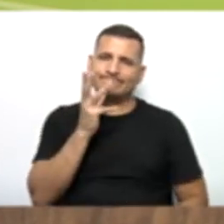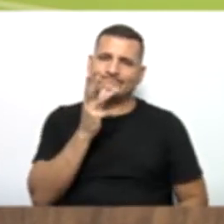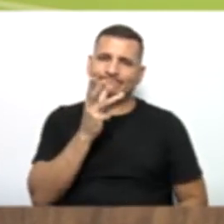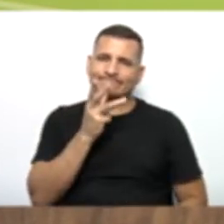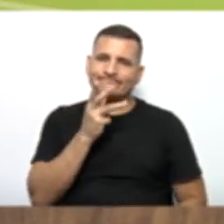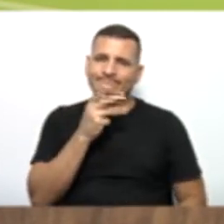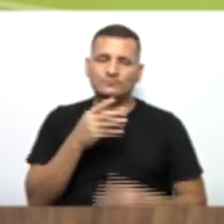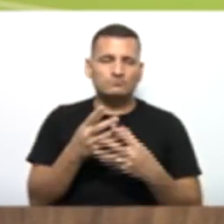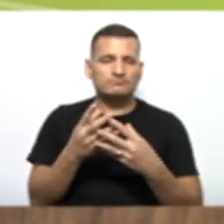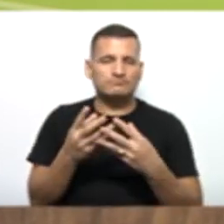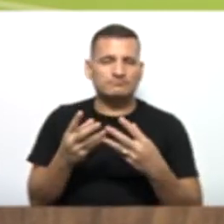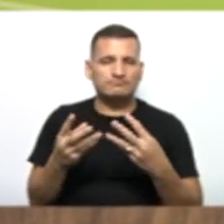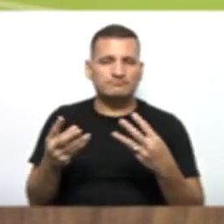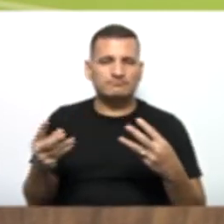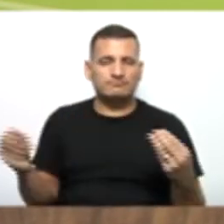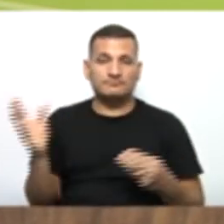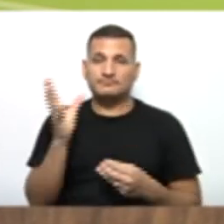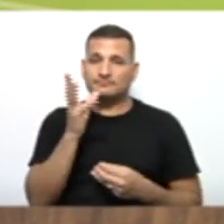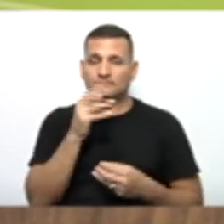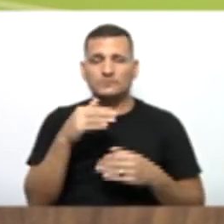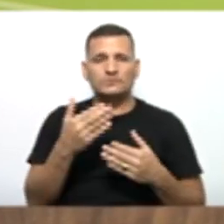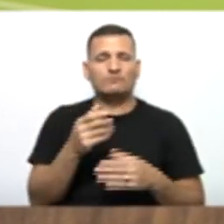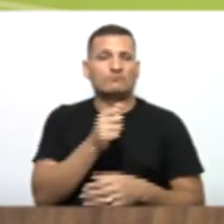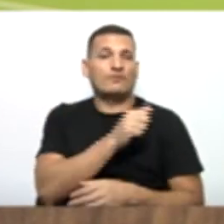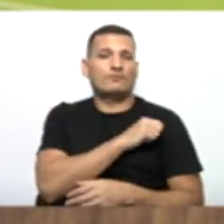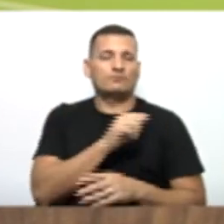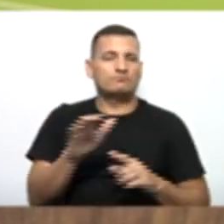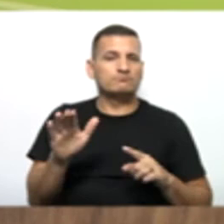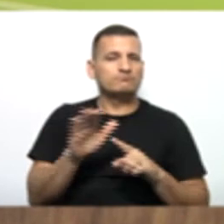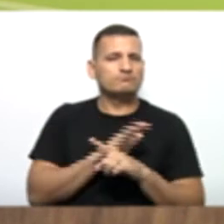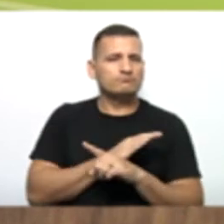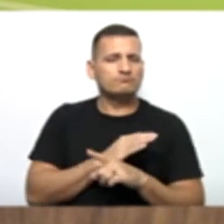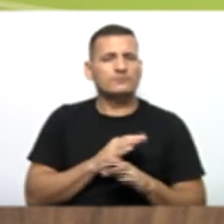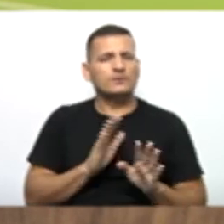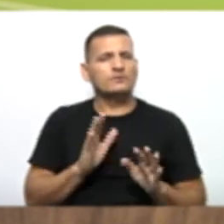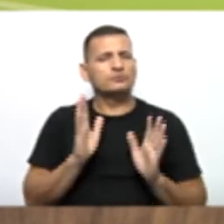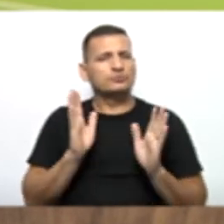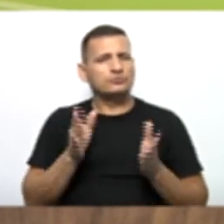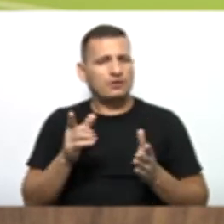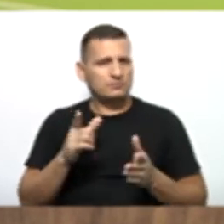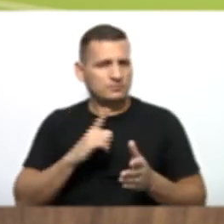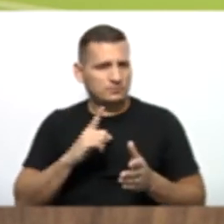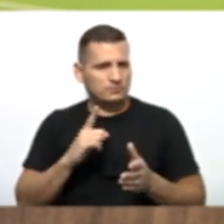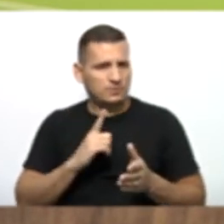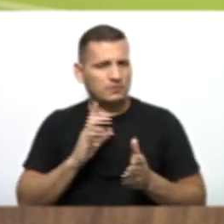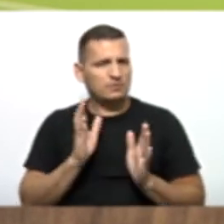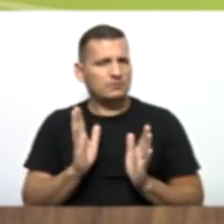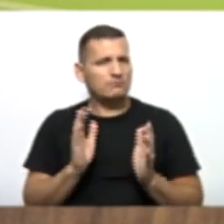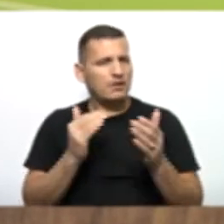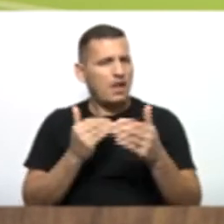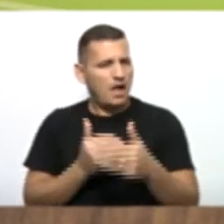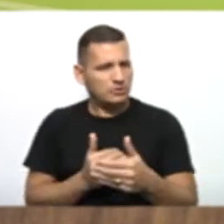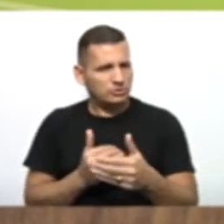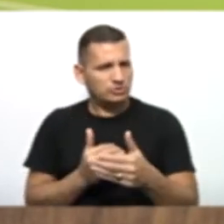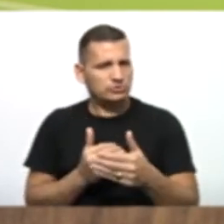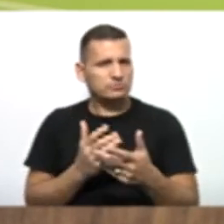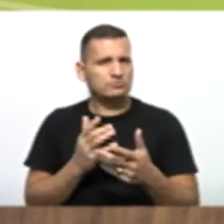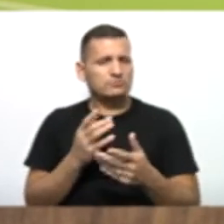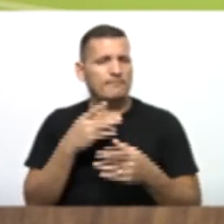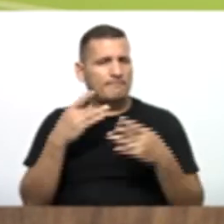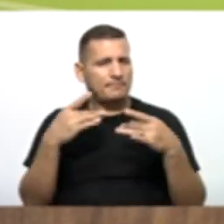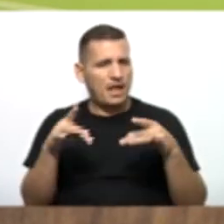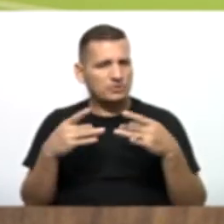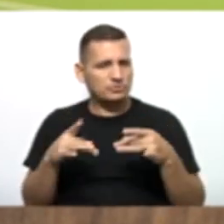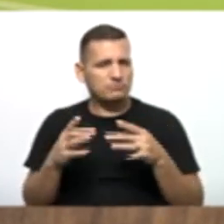se decompor. E a pergunta do aluno é a seguinte: nós já temos embalagens plásticas que se decompõem mais rápido,